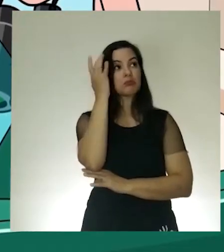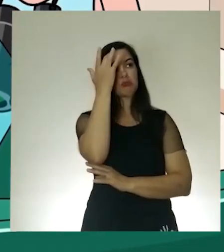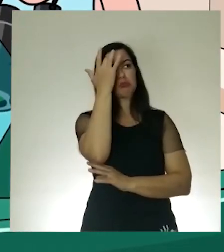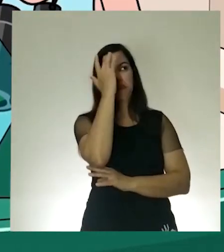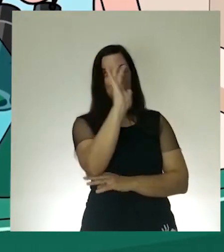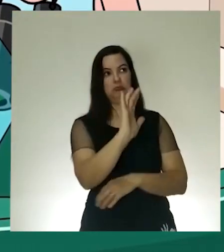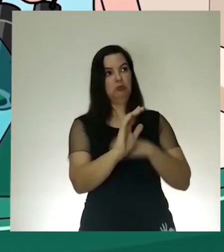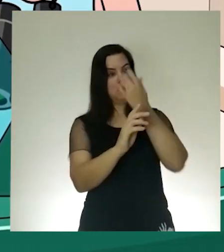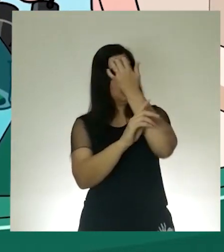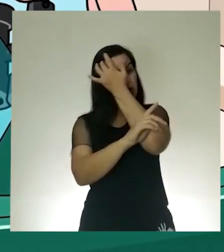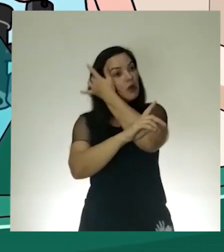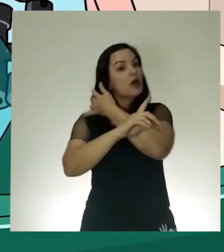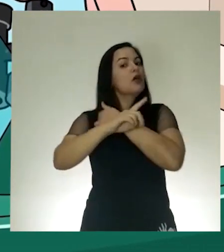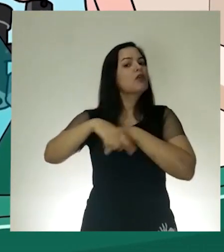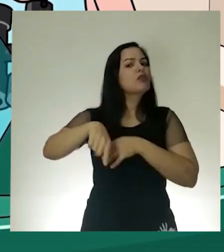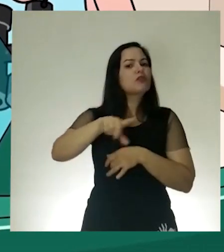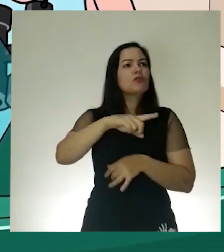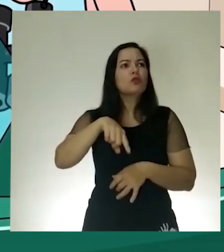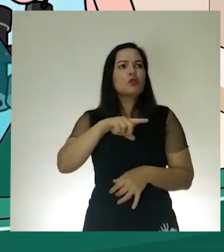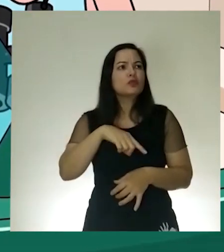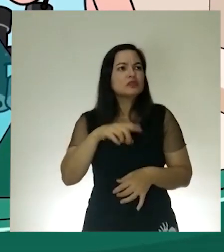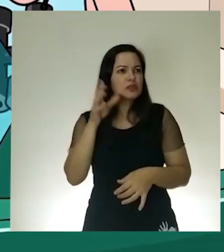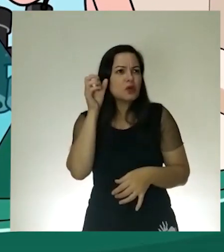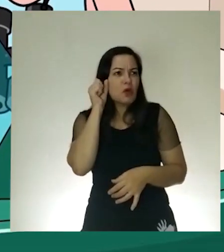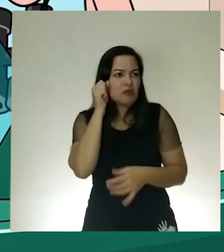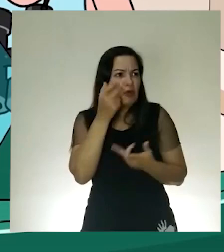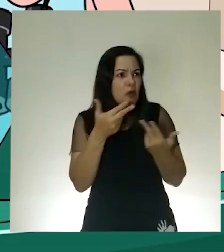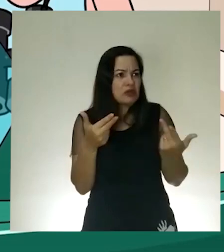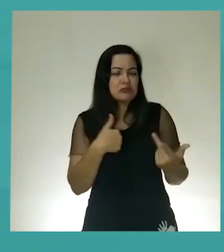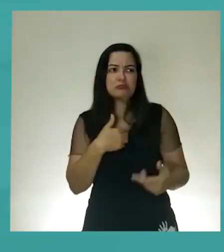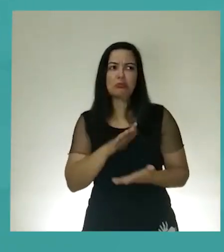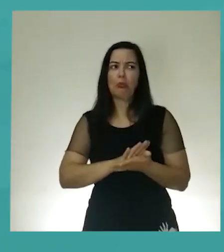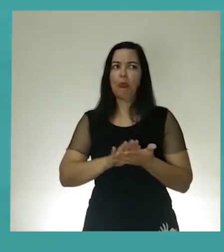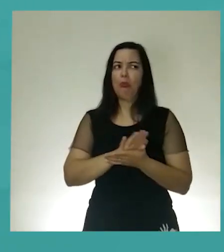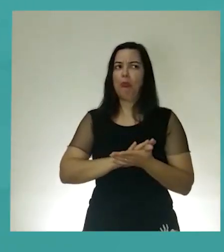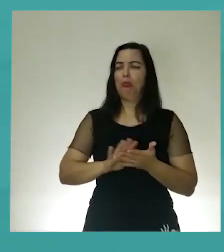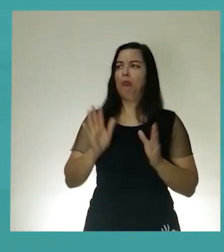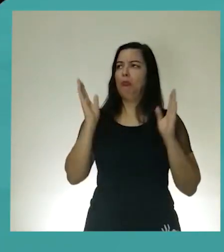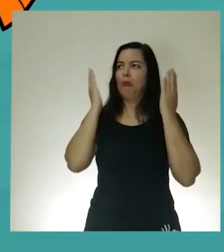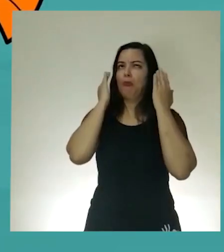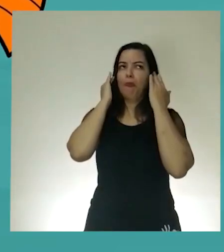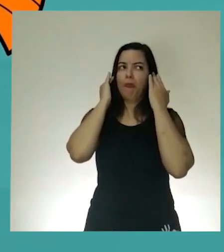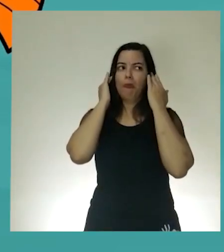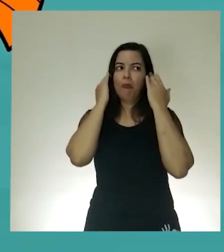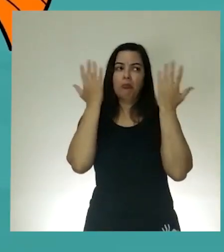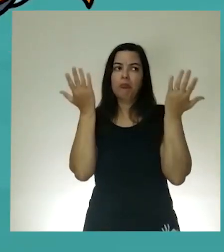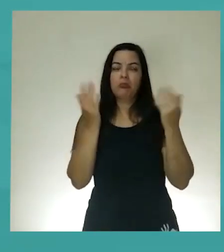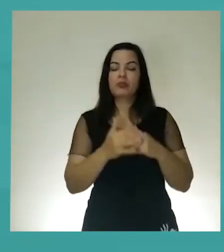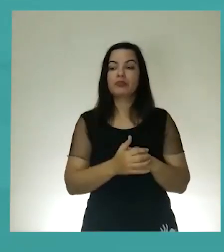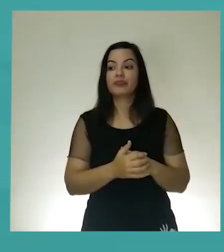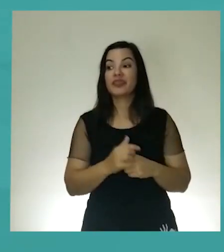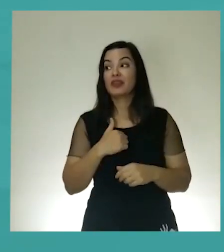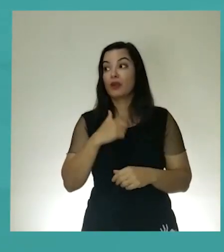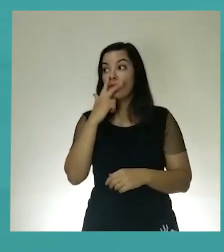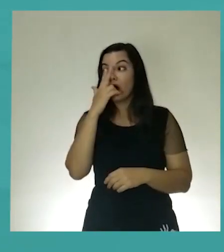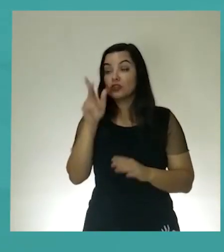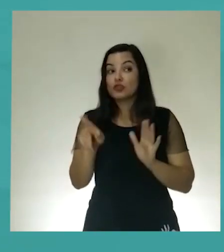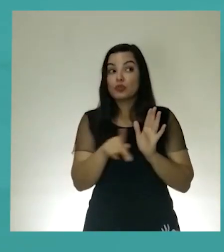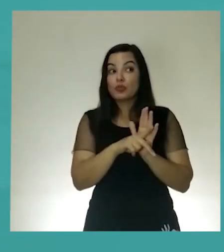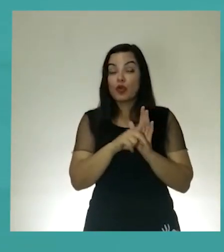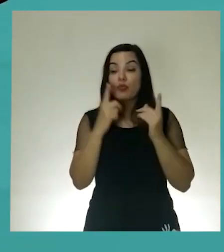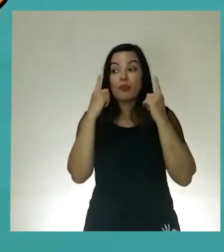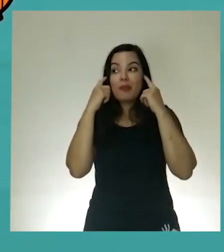Eu não sei vocês, pessoal, mas eu não consigo ouvir nada. Eu acho que é algum ruído que só os golfinhos conseguem